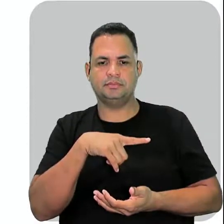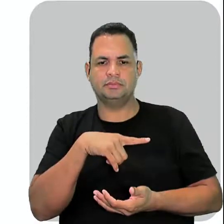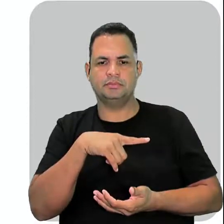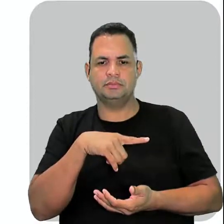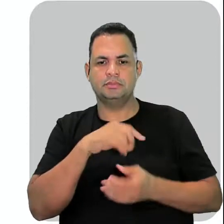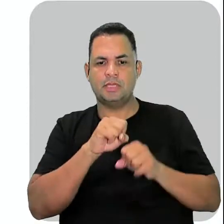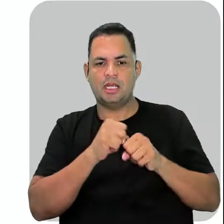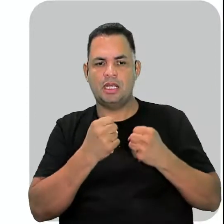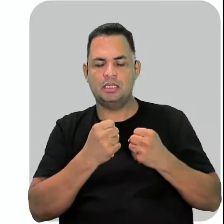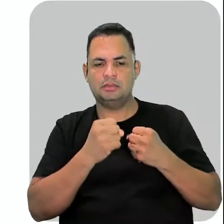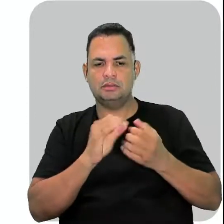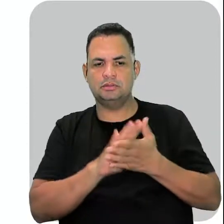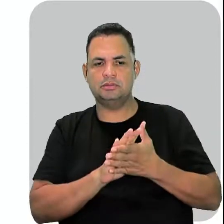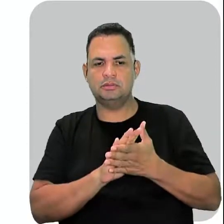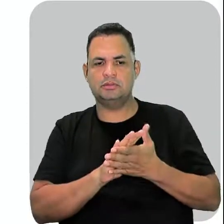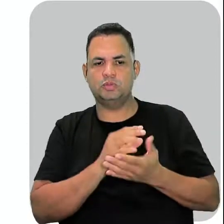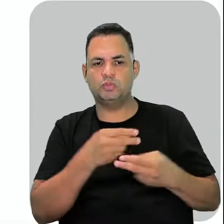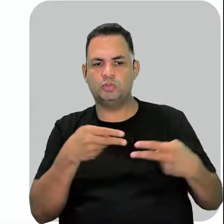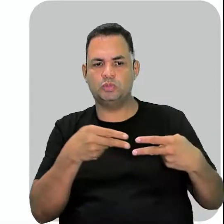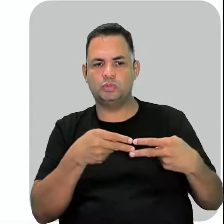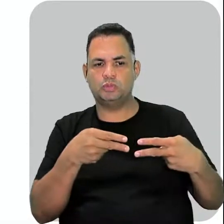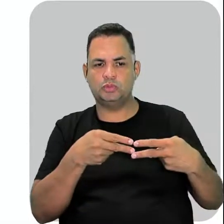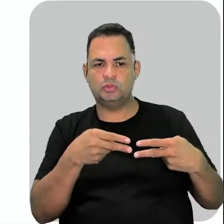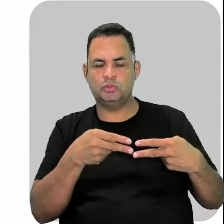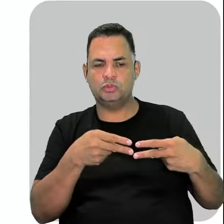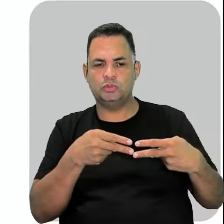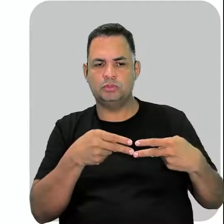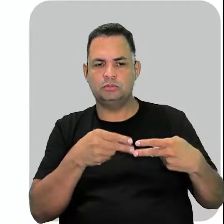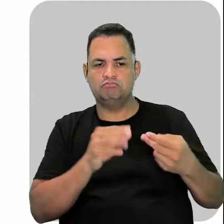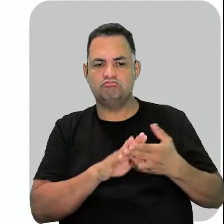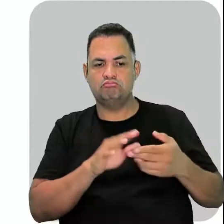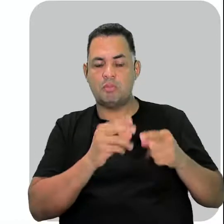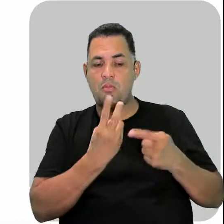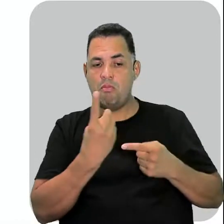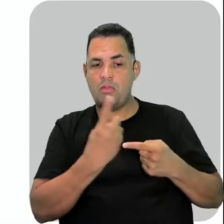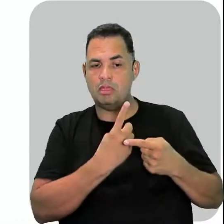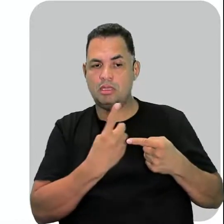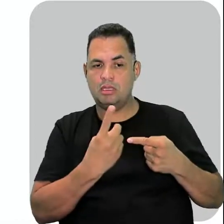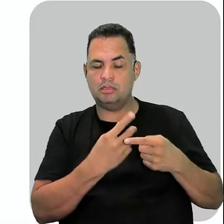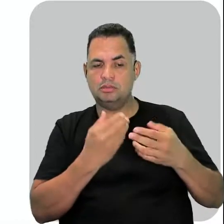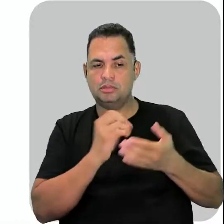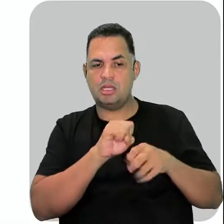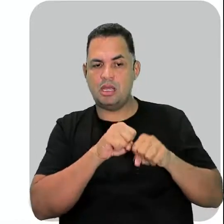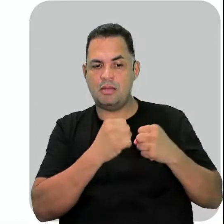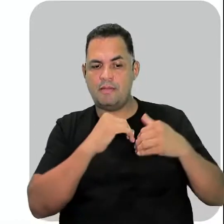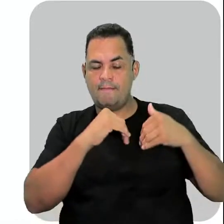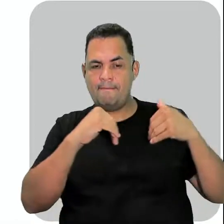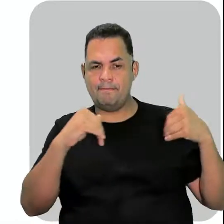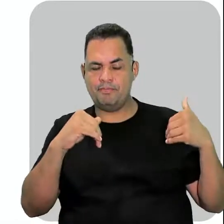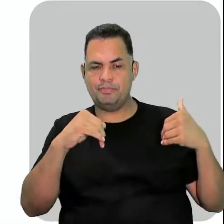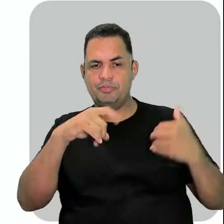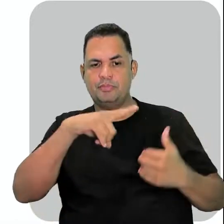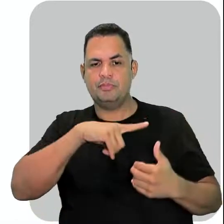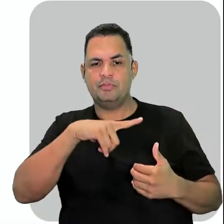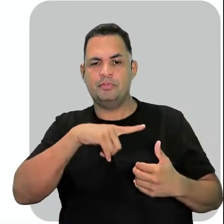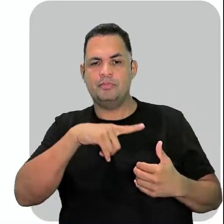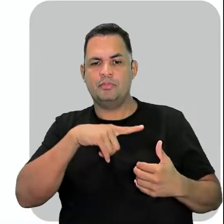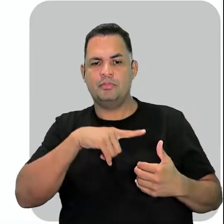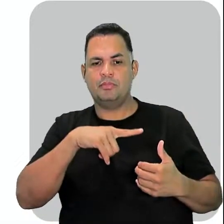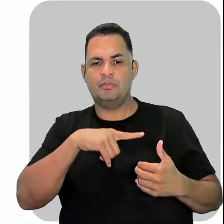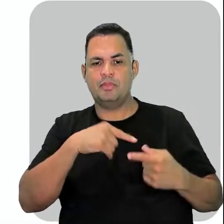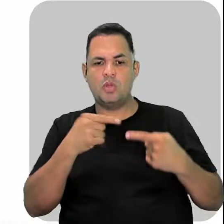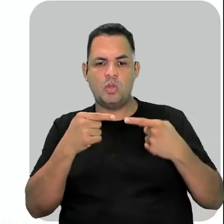a quebra de uma das ligações duplas e nós vamos ter